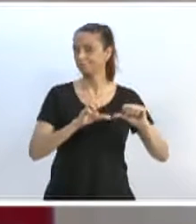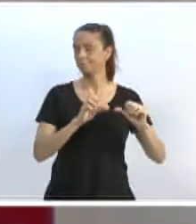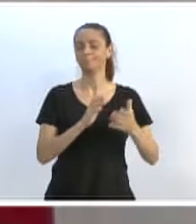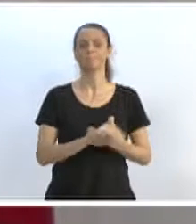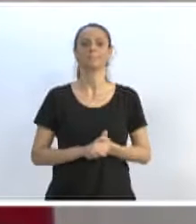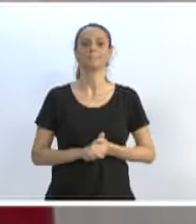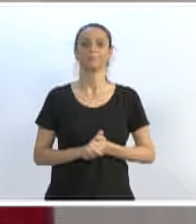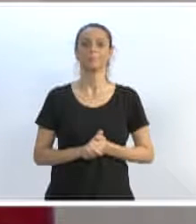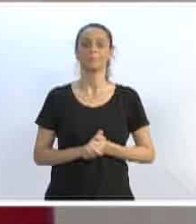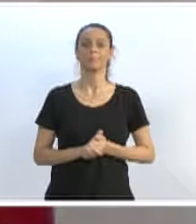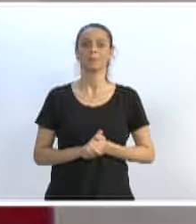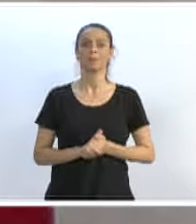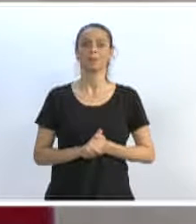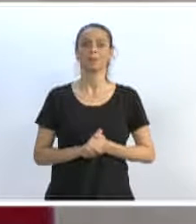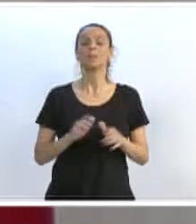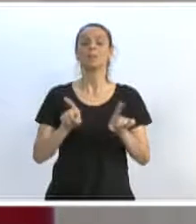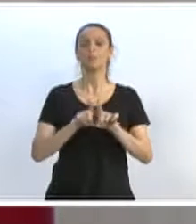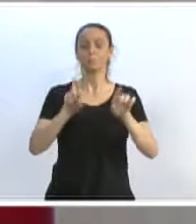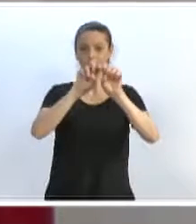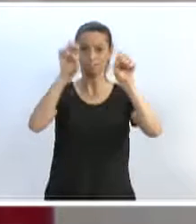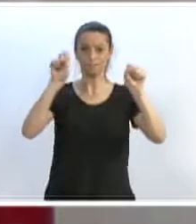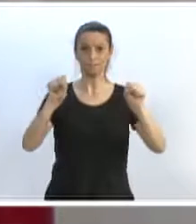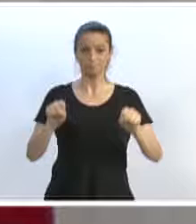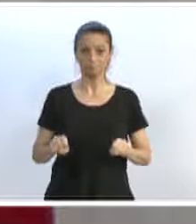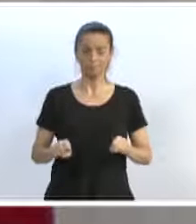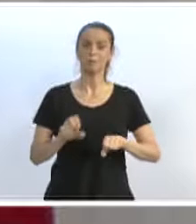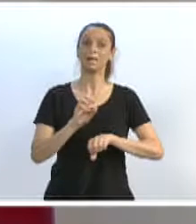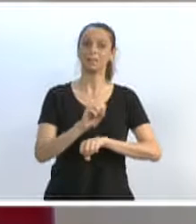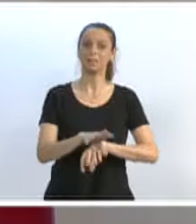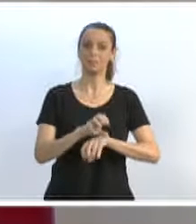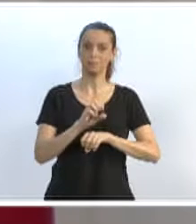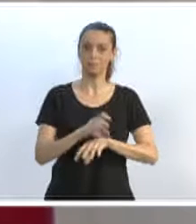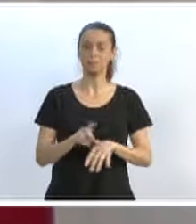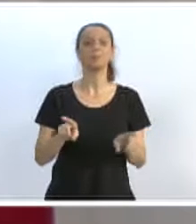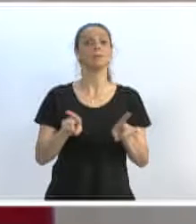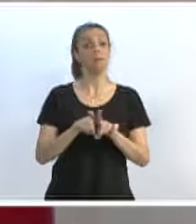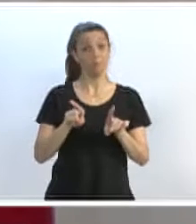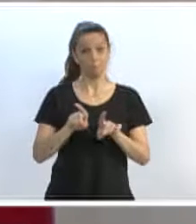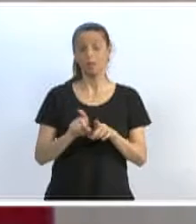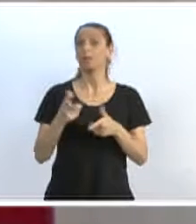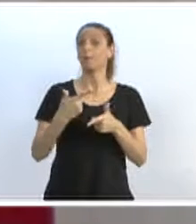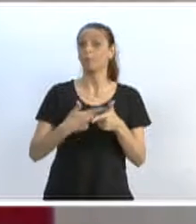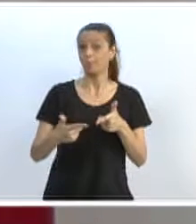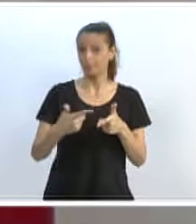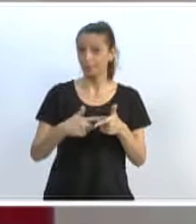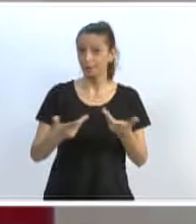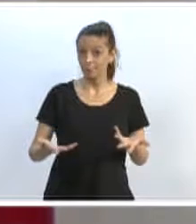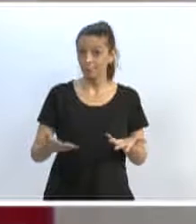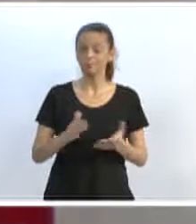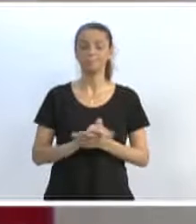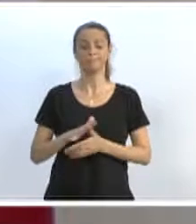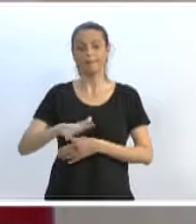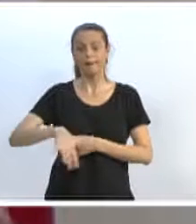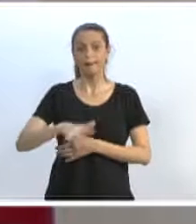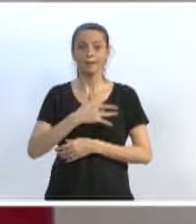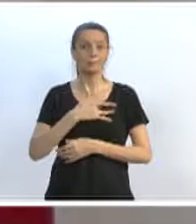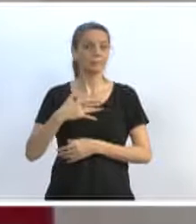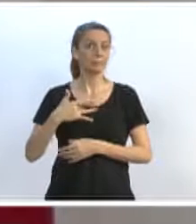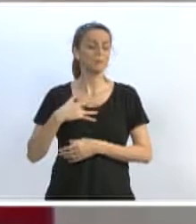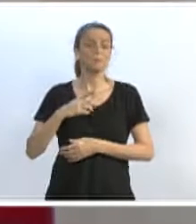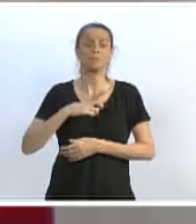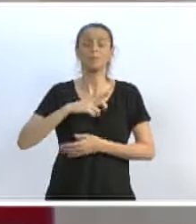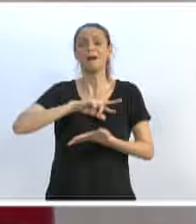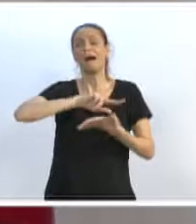defasagem, na questão do sistema da educação não é outra situação diferente que estão aí se manifestando, na saúde e assim por